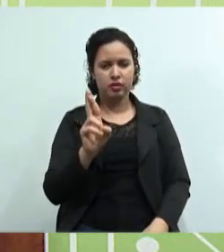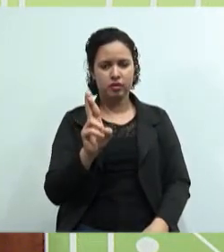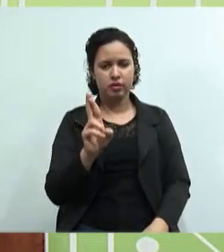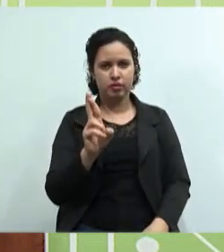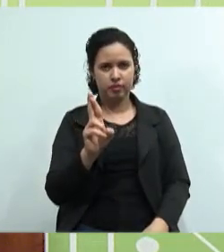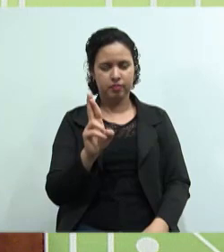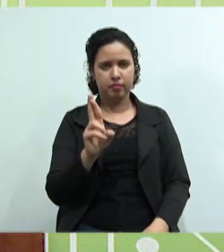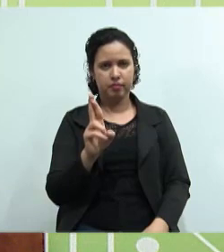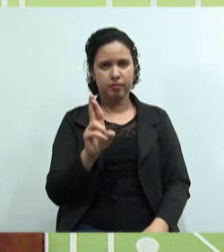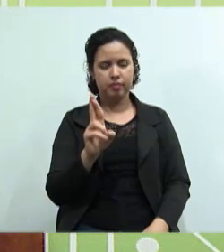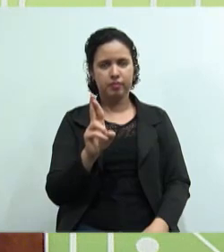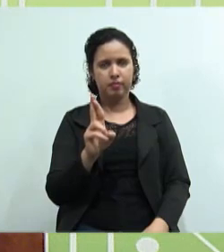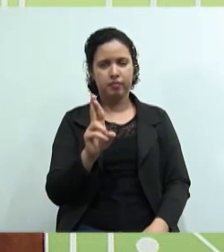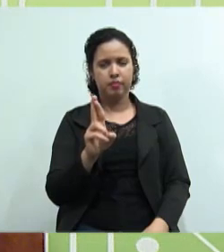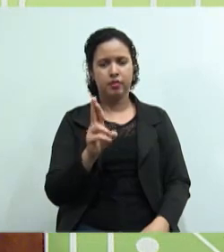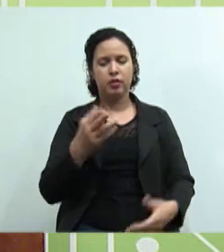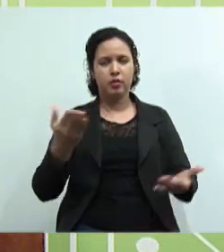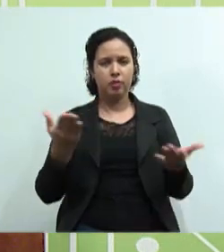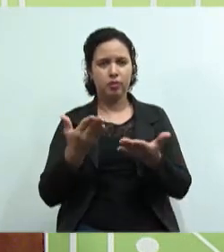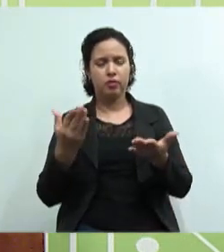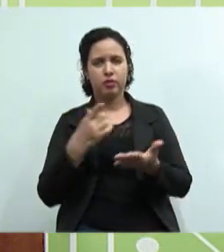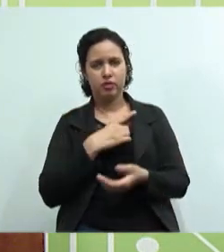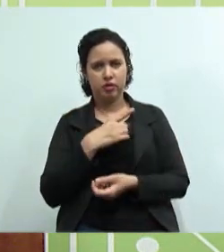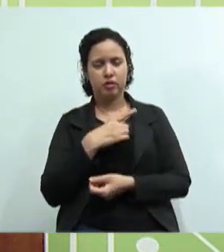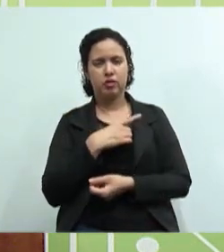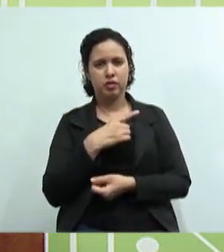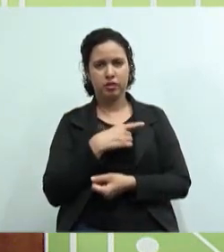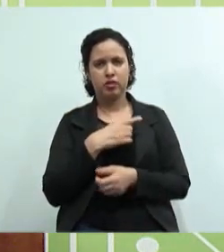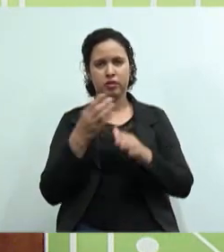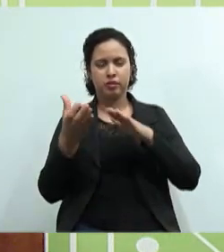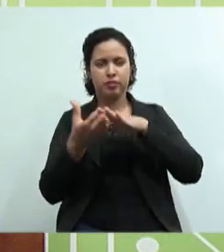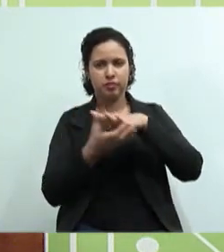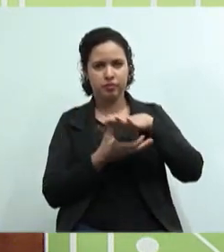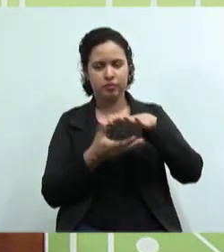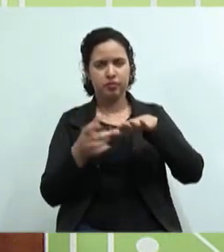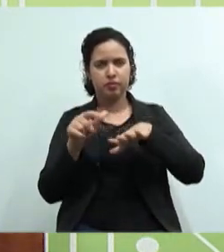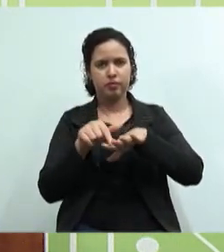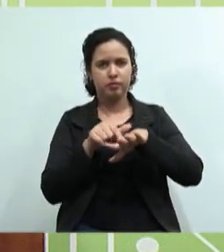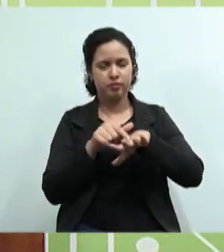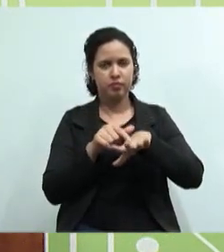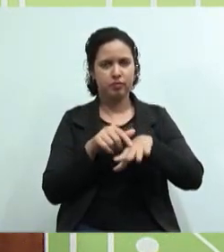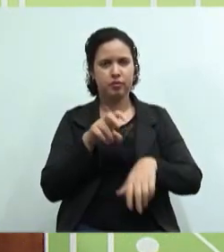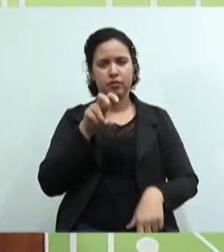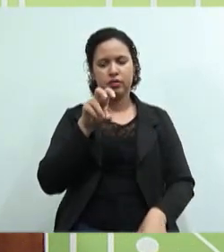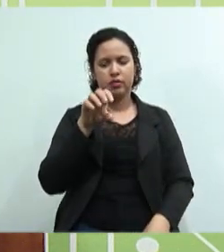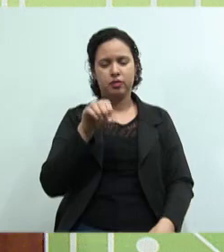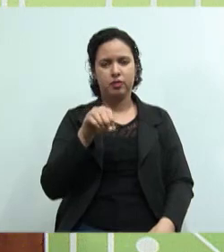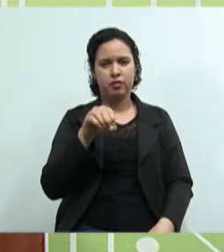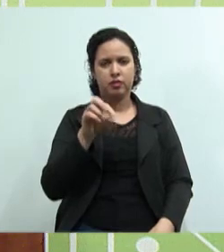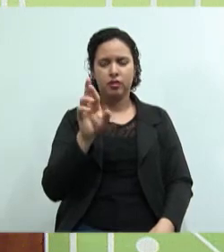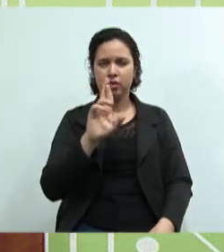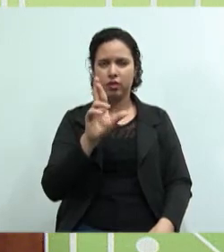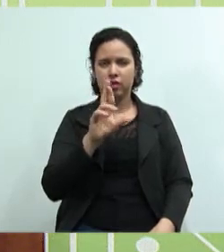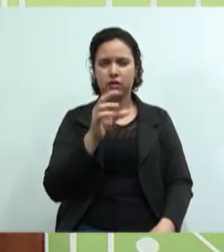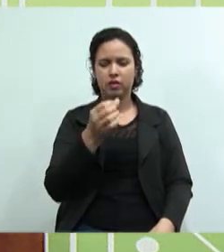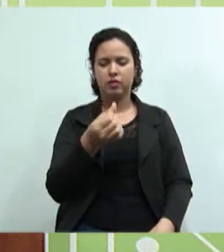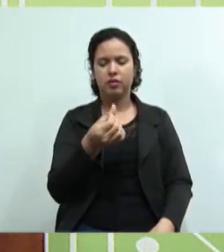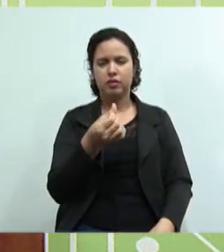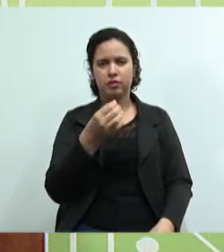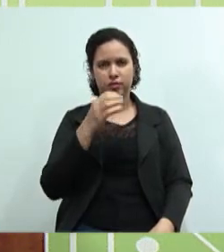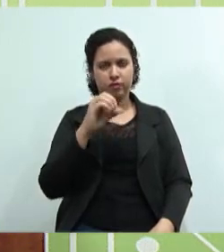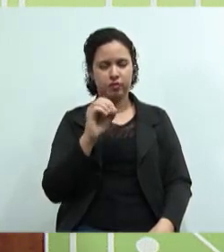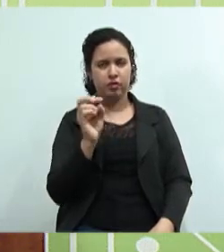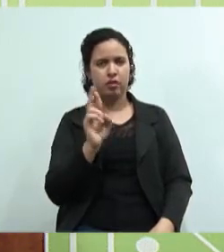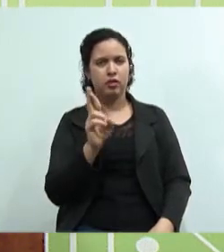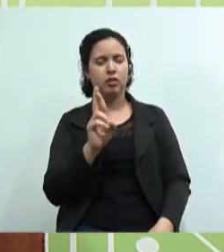usava quando criança. E hoje nós temos aí sandália havaiana de R$50 até R$60. Então é baseado no